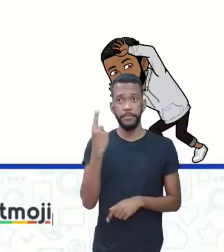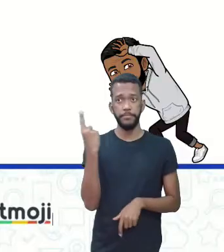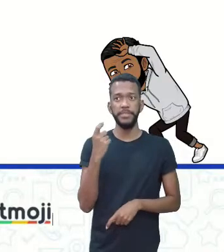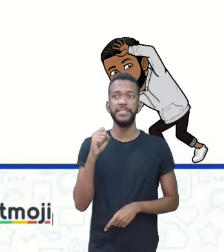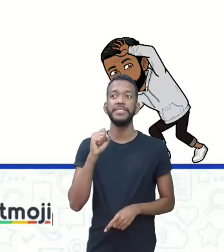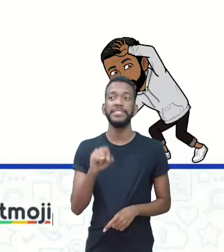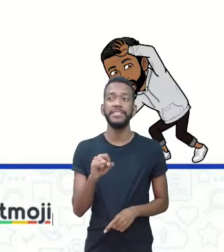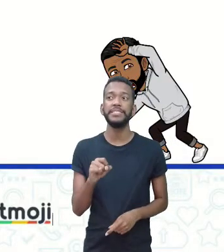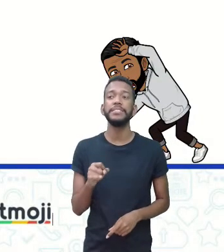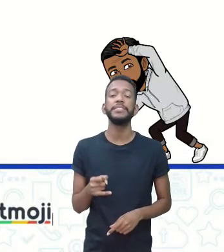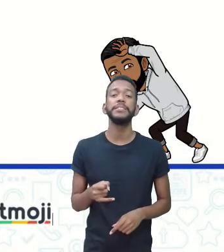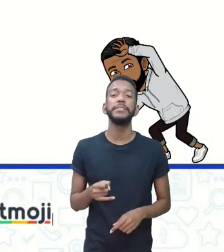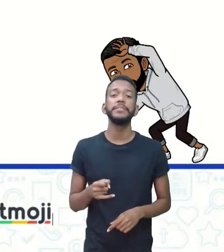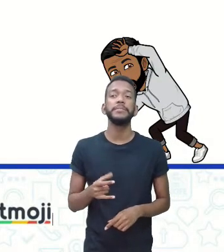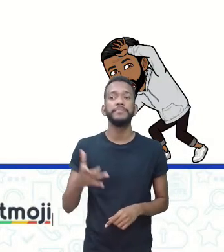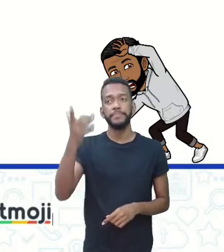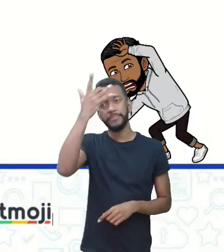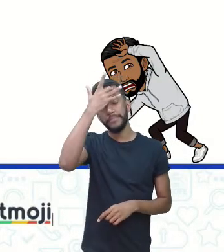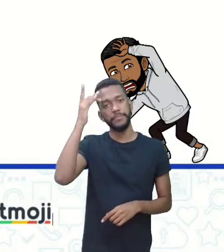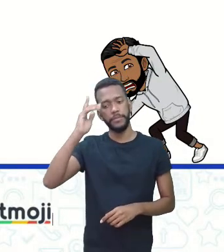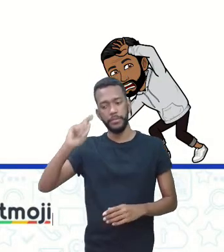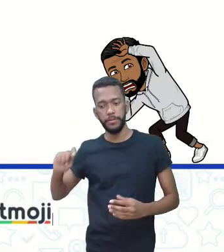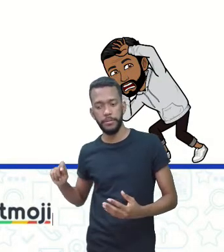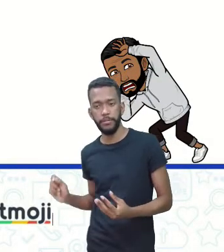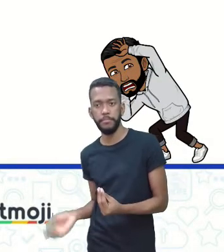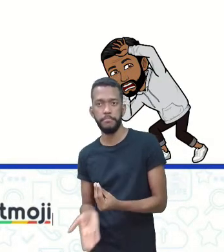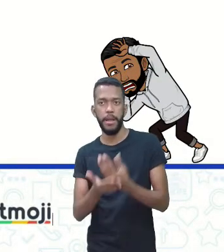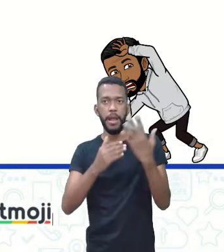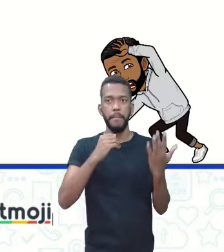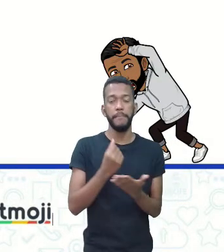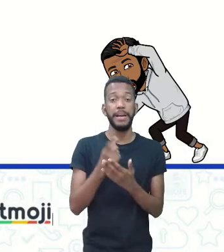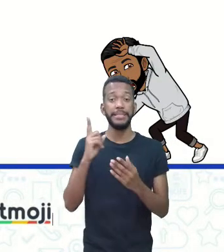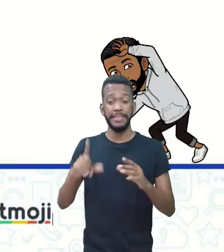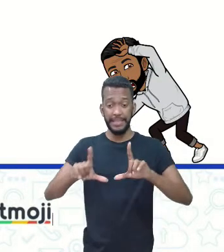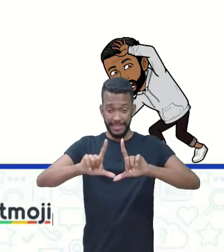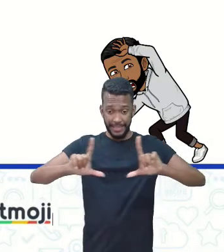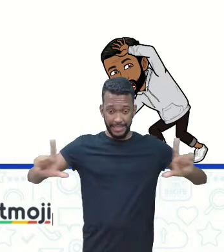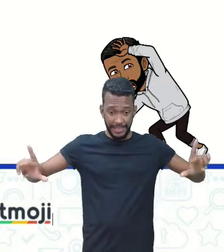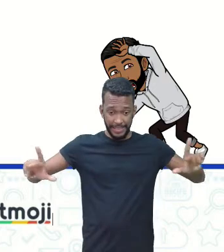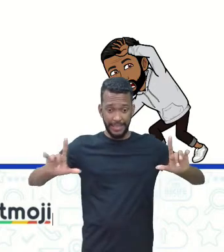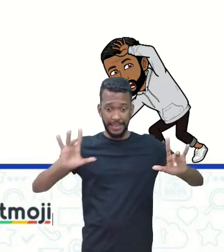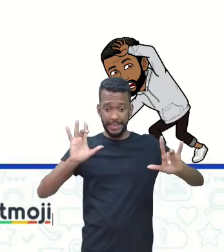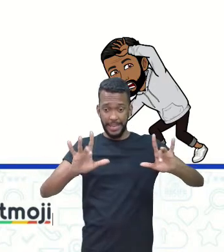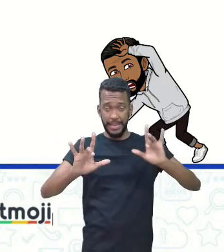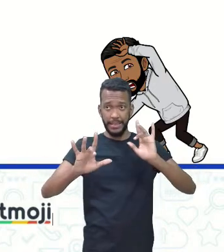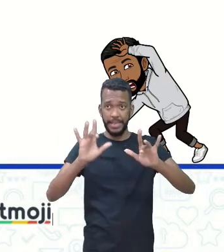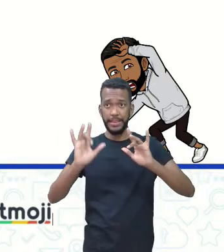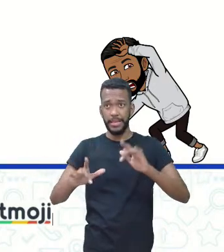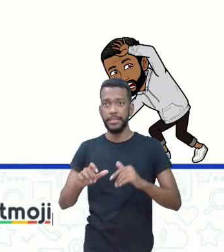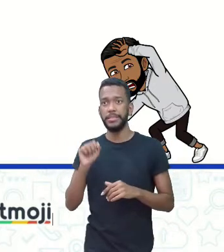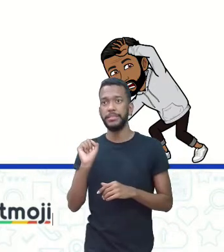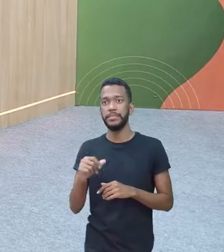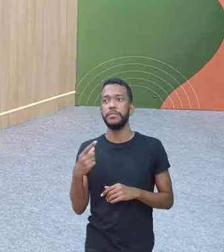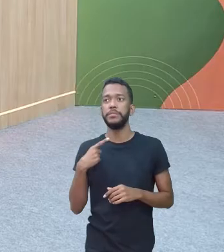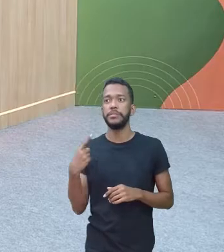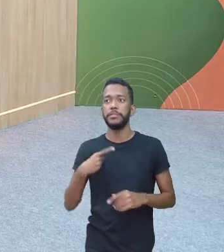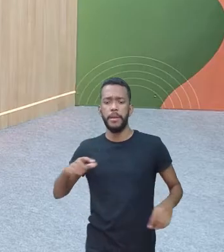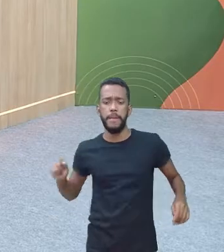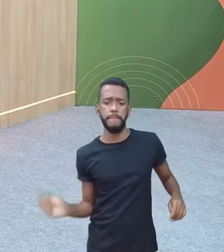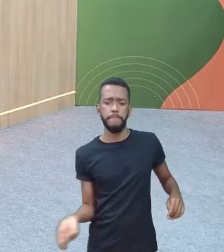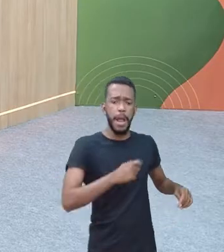o atleta, raquete ou a roupa, inclusive, encostar na rede enquanto a peteca está em jogo. Então, por exemplo, você está lá se movimentando para